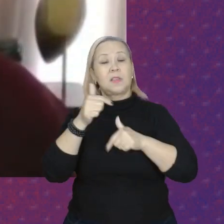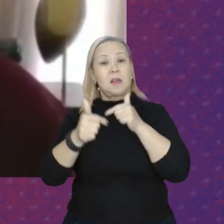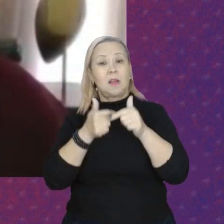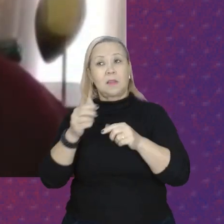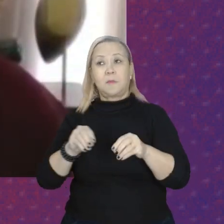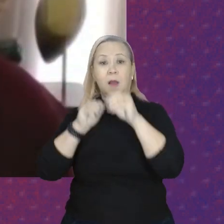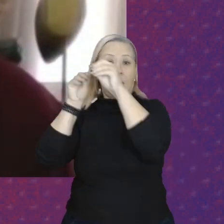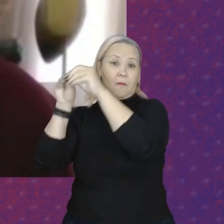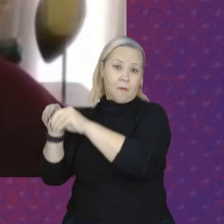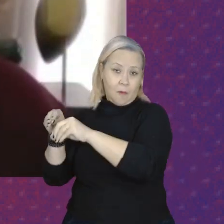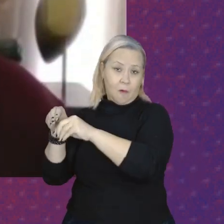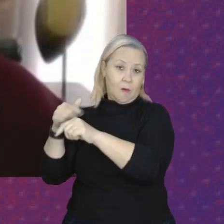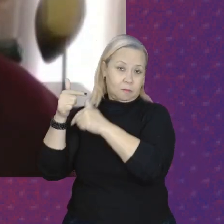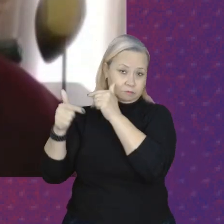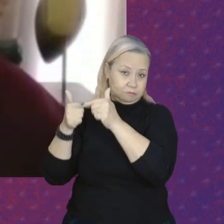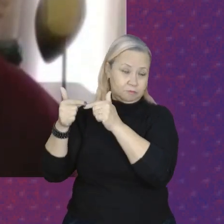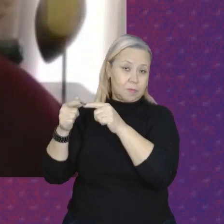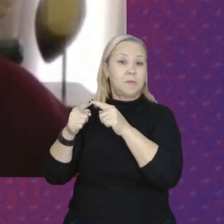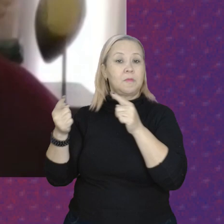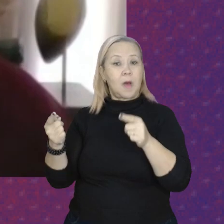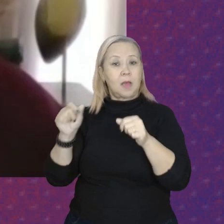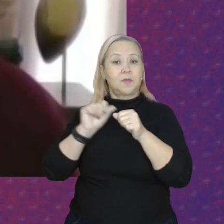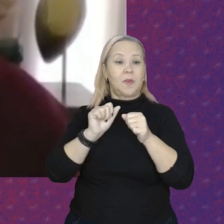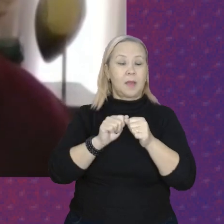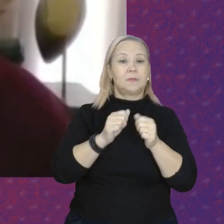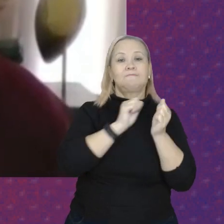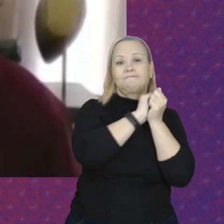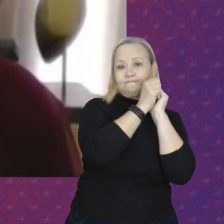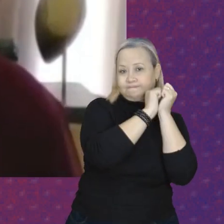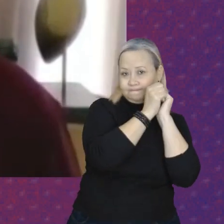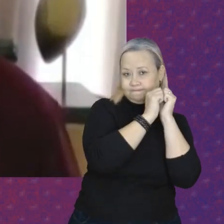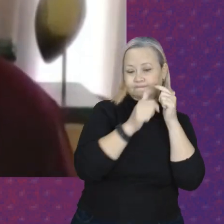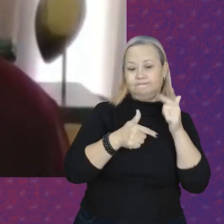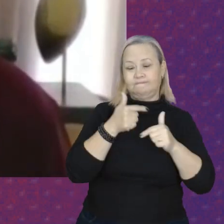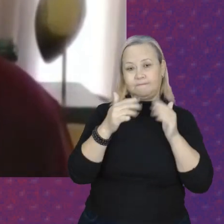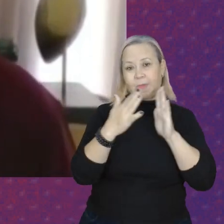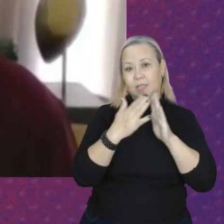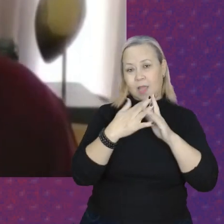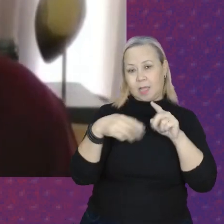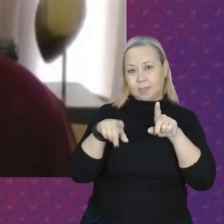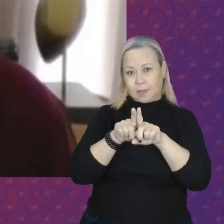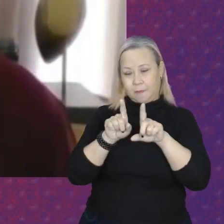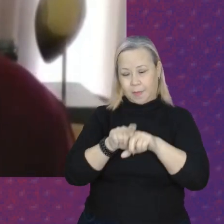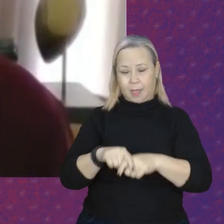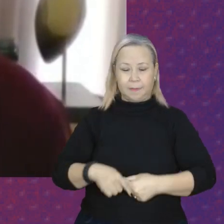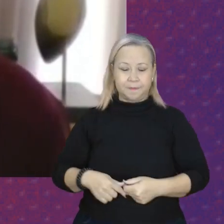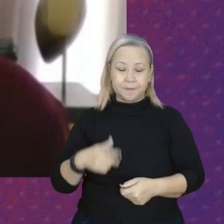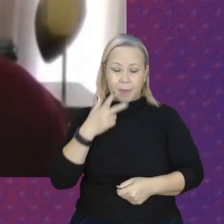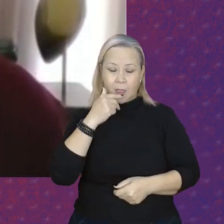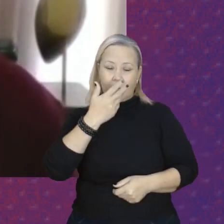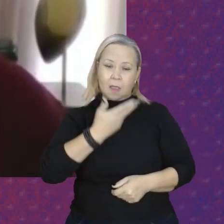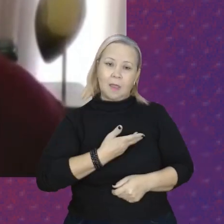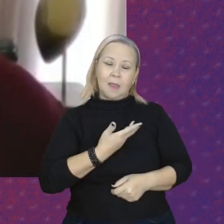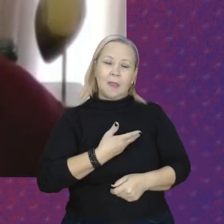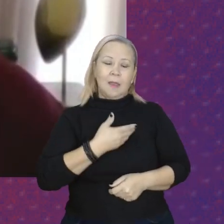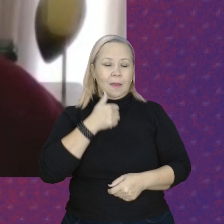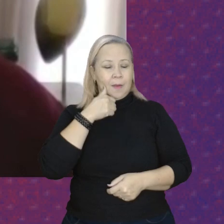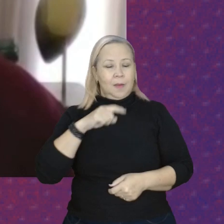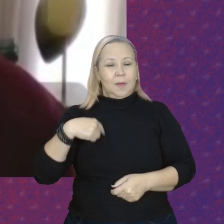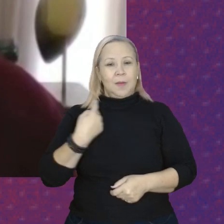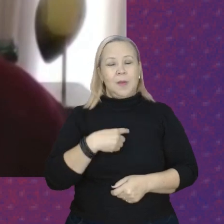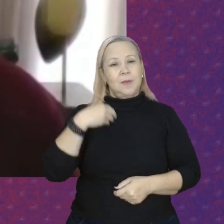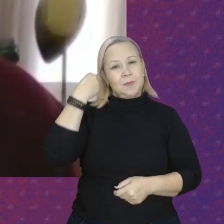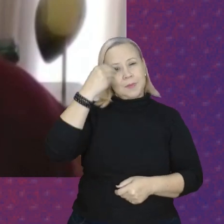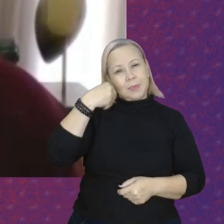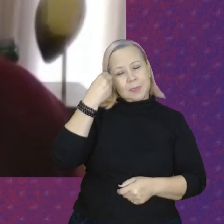Como a gente costuma dizer. Então, eu acho, minhas amigas, minhas companheiras, que a nossa experiência de educadoras,